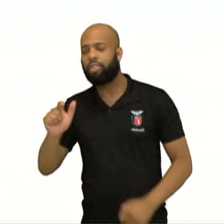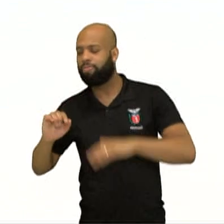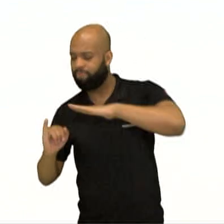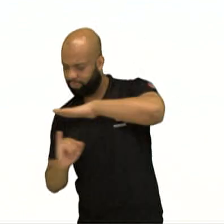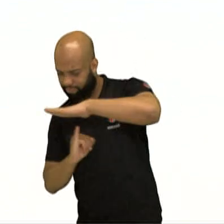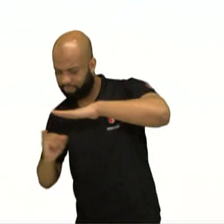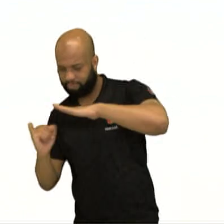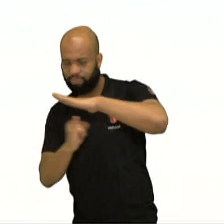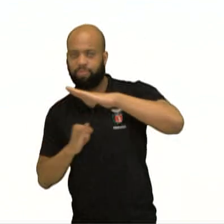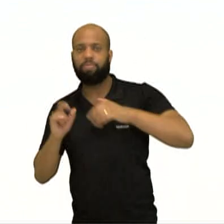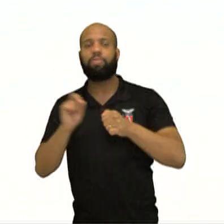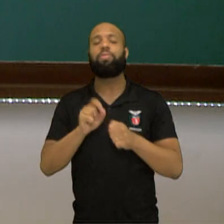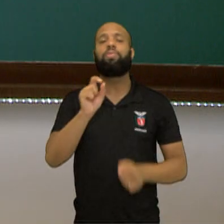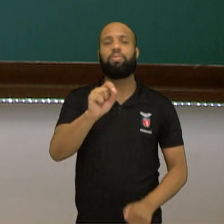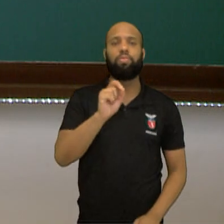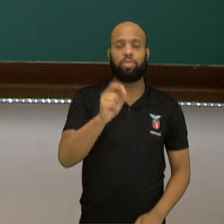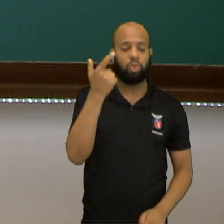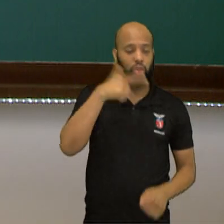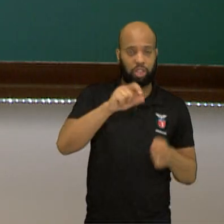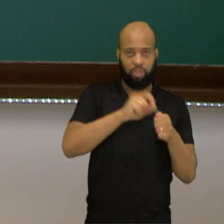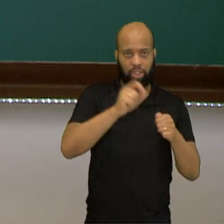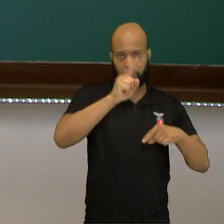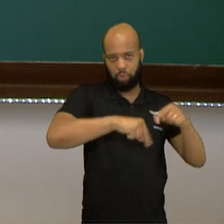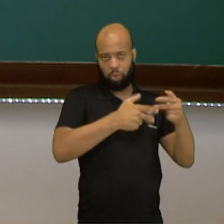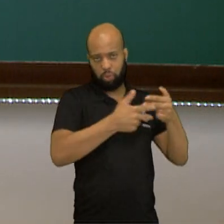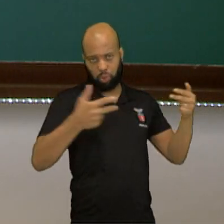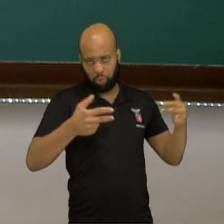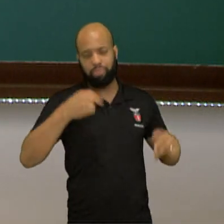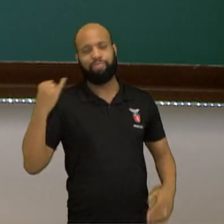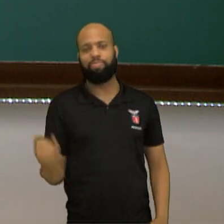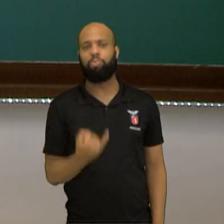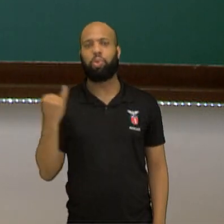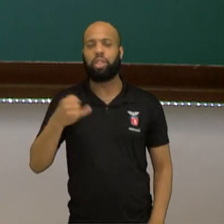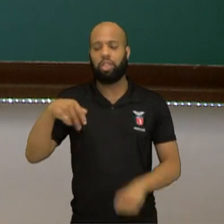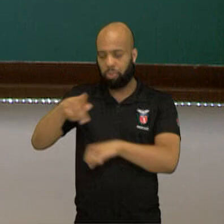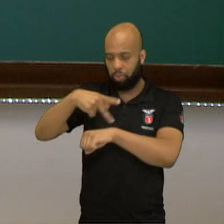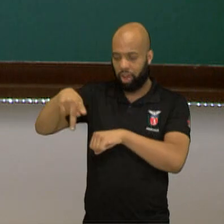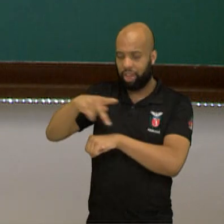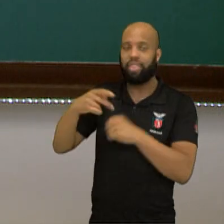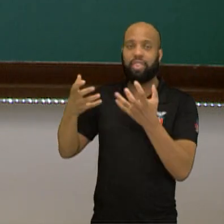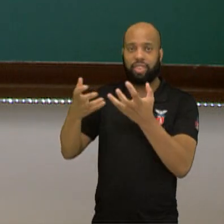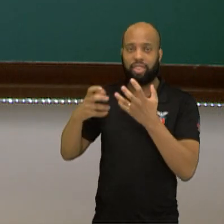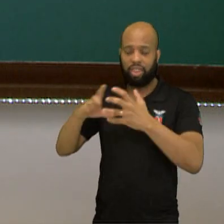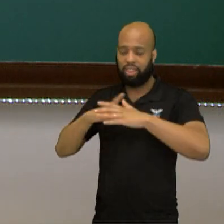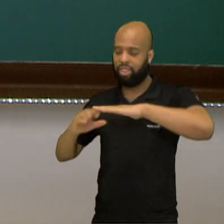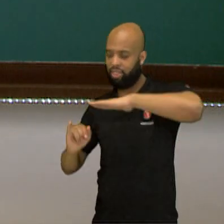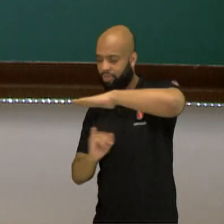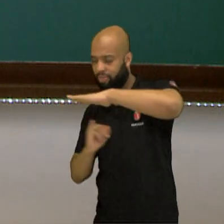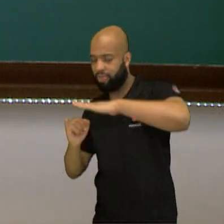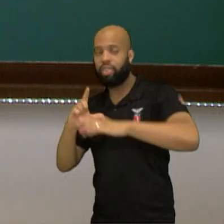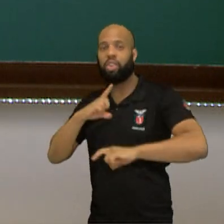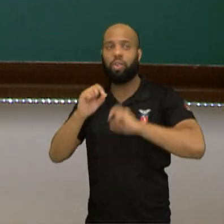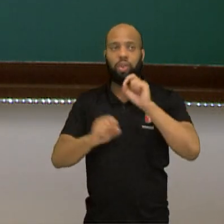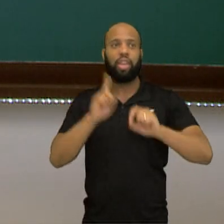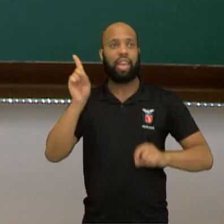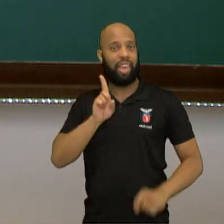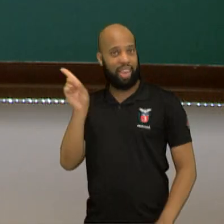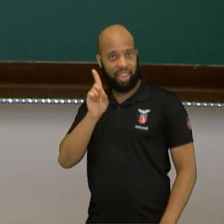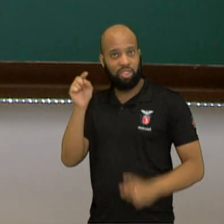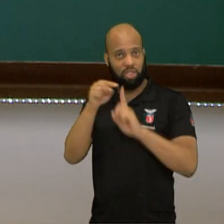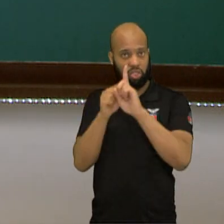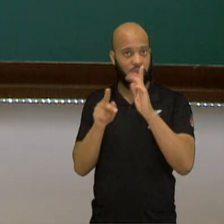indústrias façam os seus produtos. Então, fundamental para um país que quer ter indústrias, ter